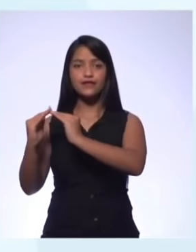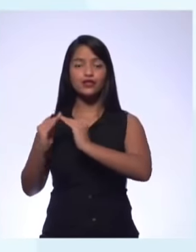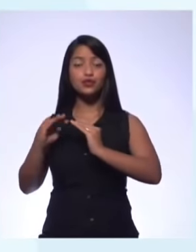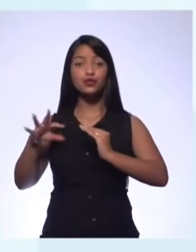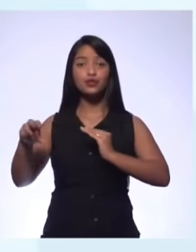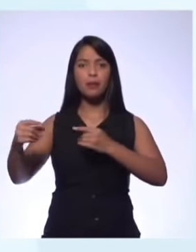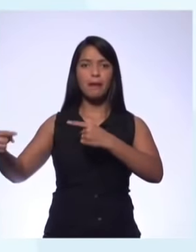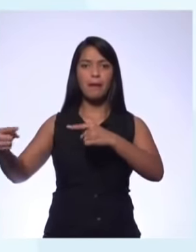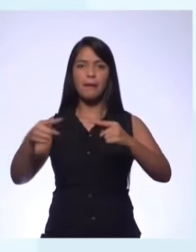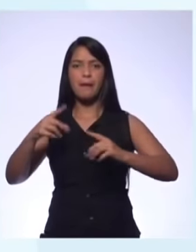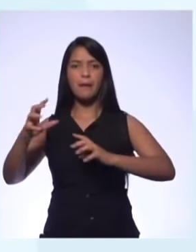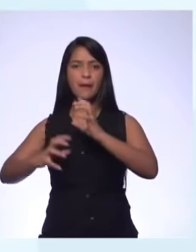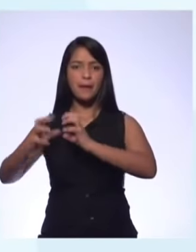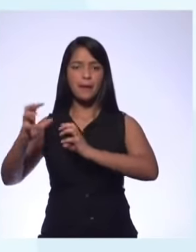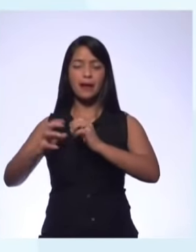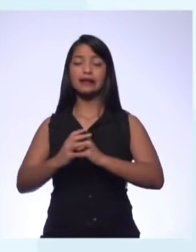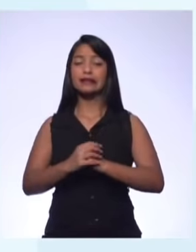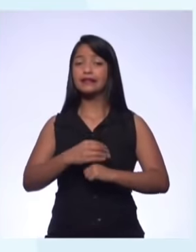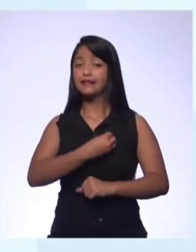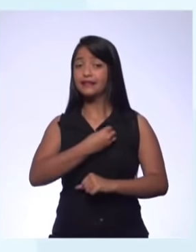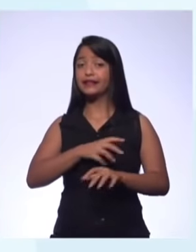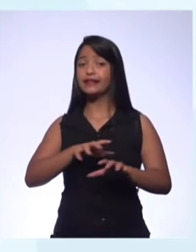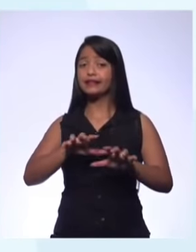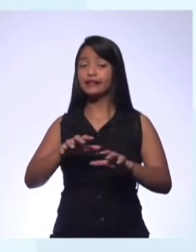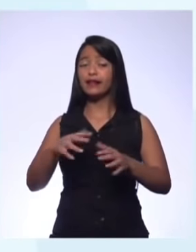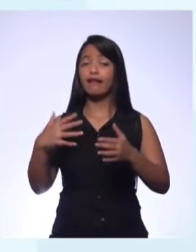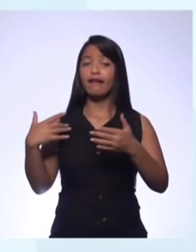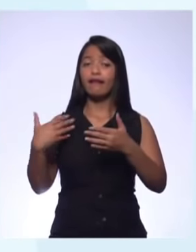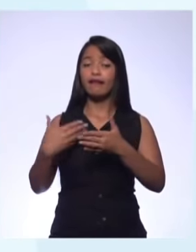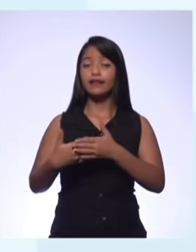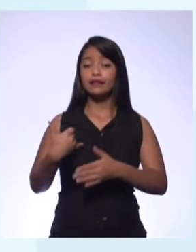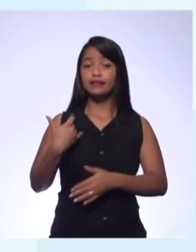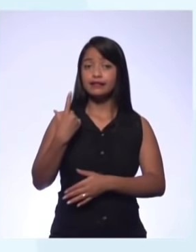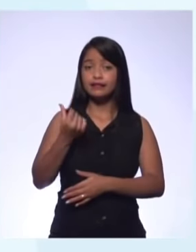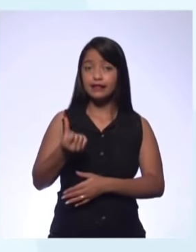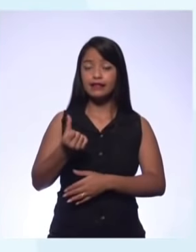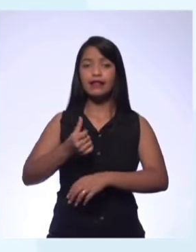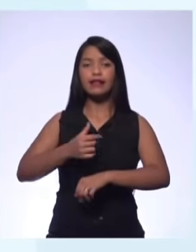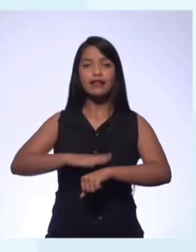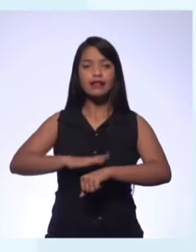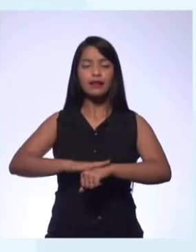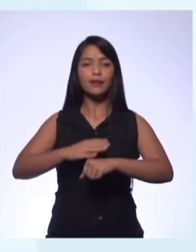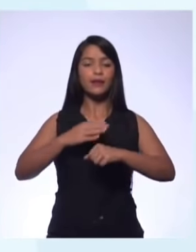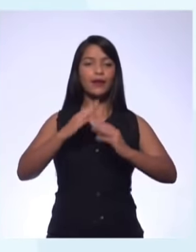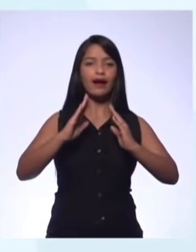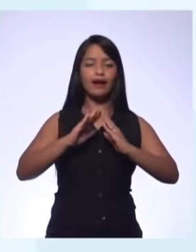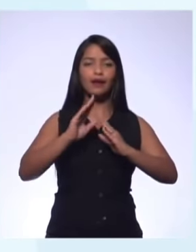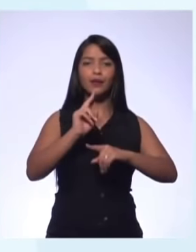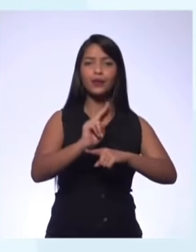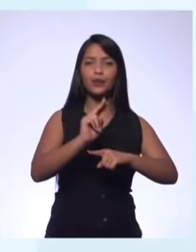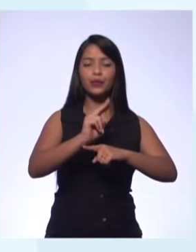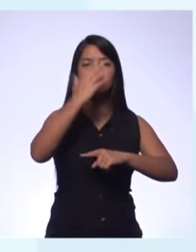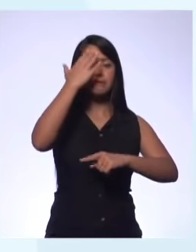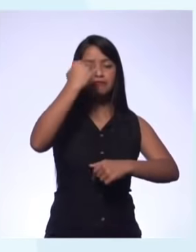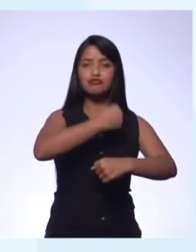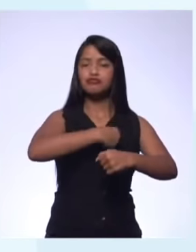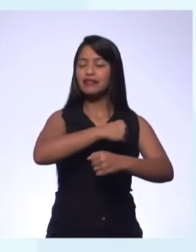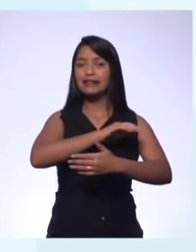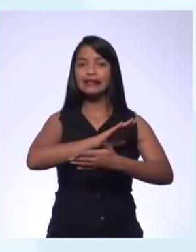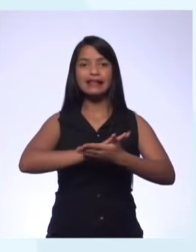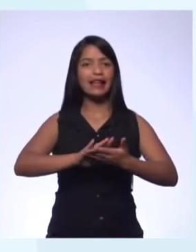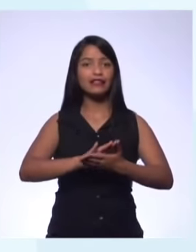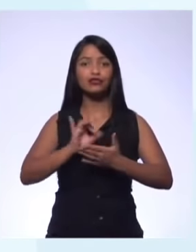isso. Por isso, viveu até os 16 anos sem ter tempo para aprender a cuidar da casa e preparar pratos saborosos.